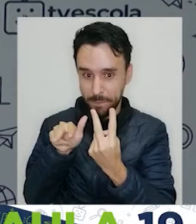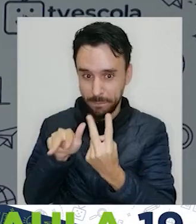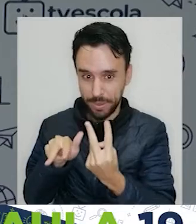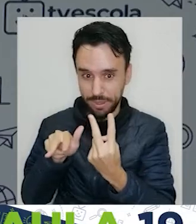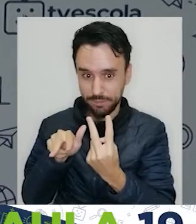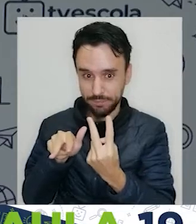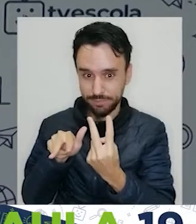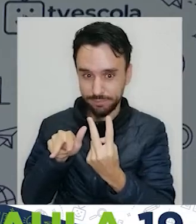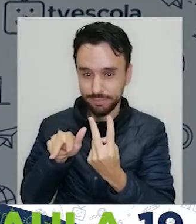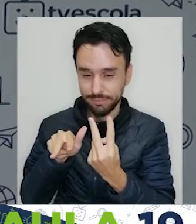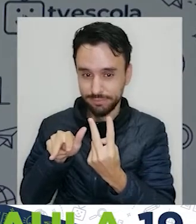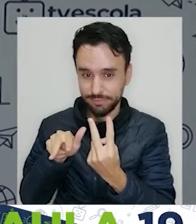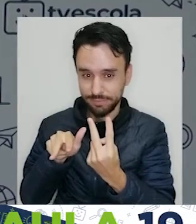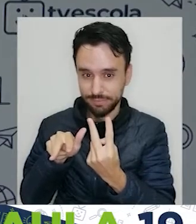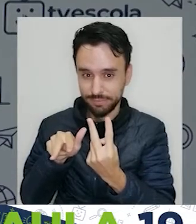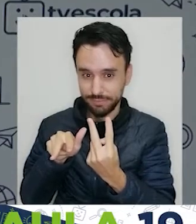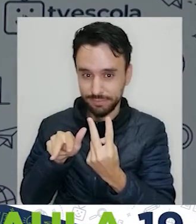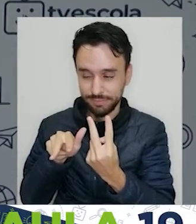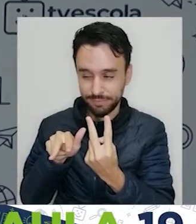duas,